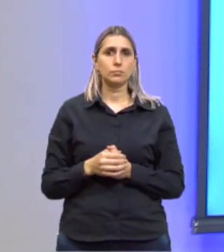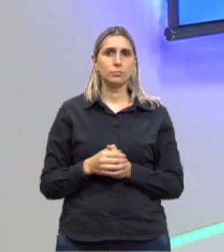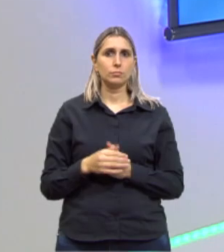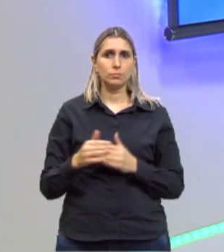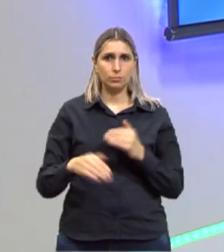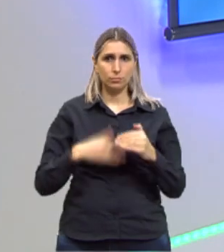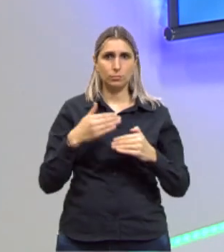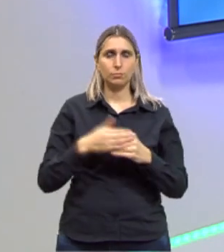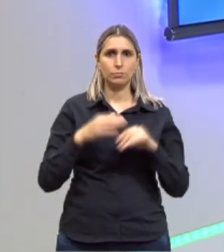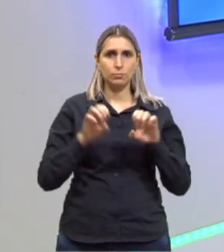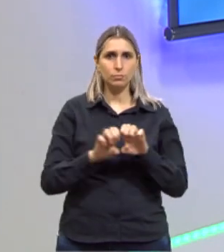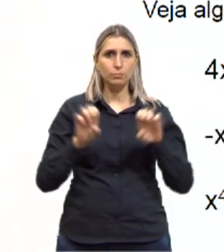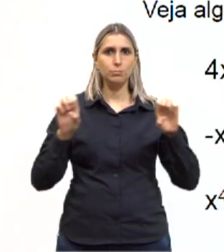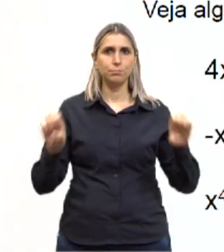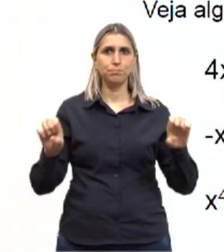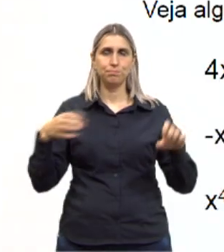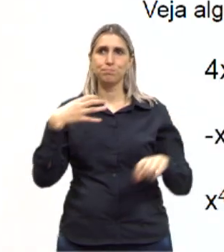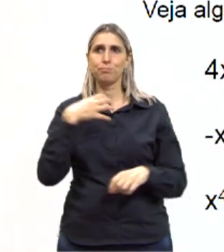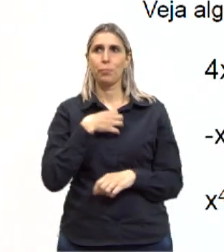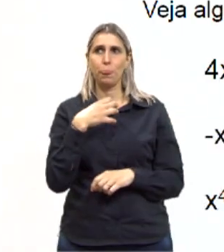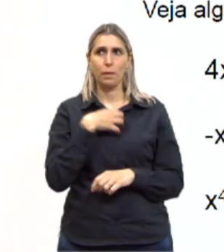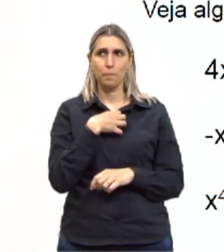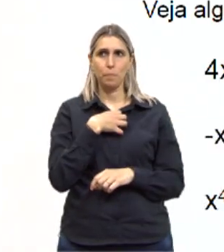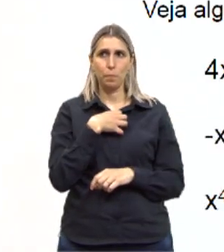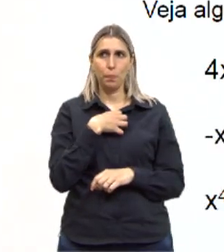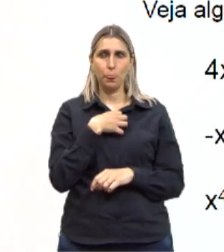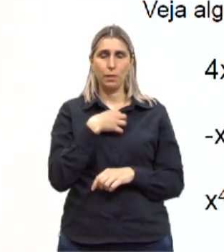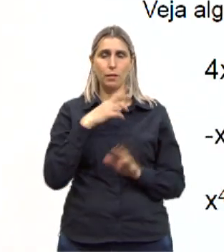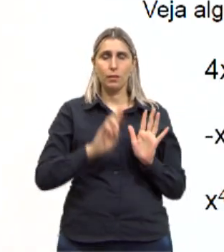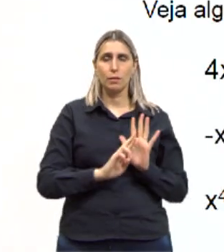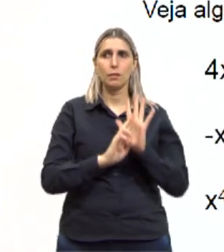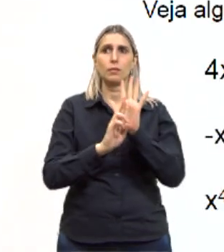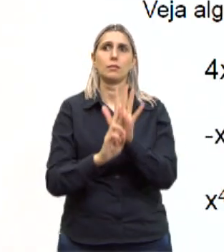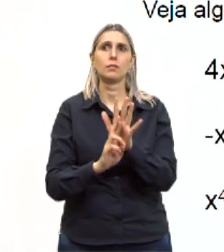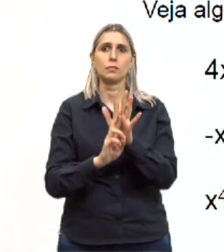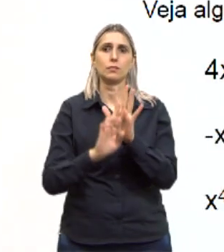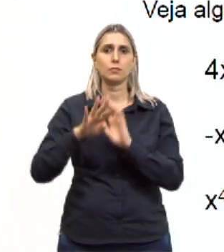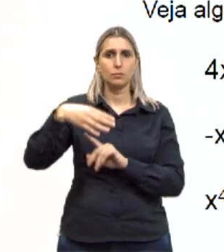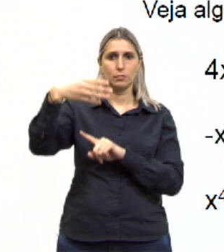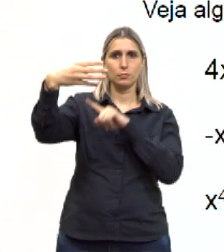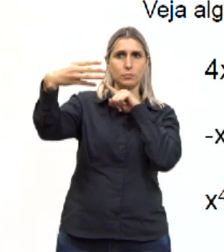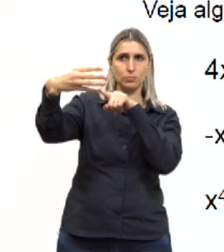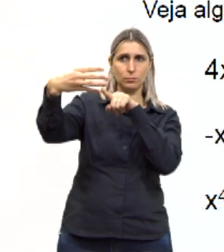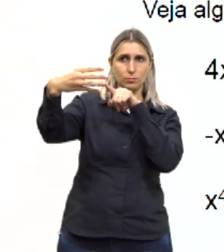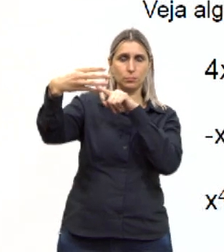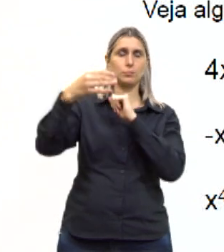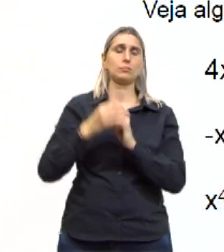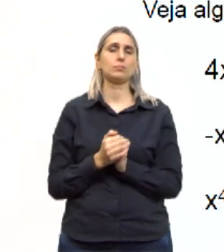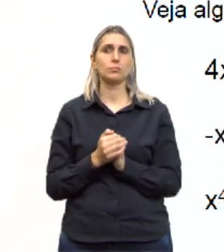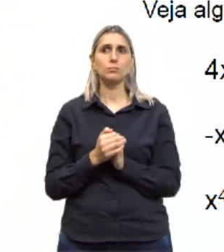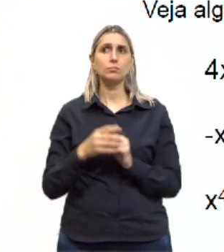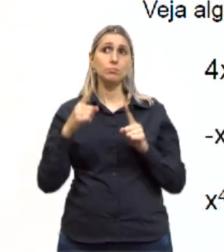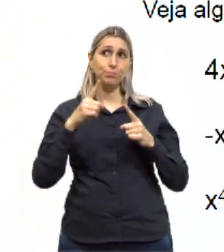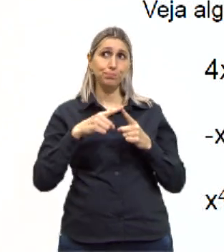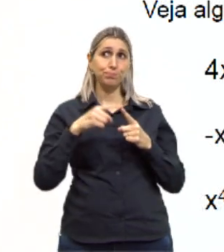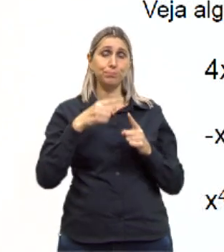equação que tem uma forma geral que representa as equações biquadradas, elas são desse